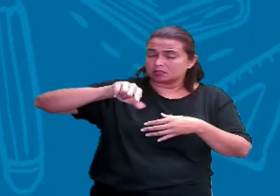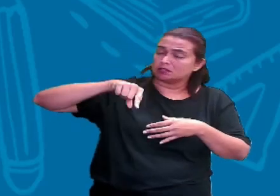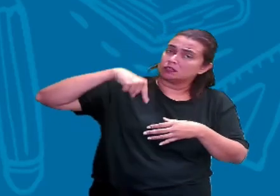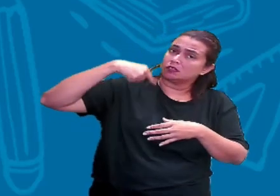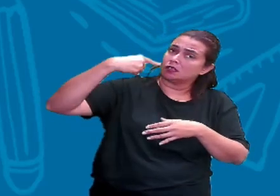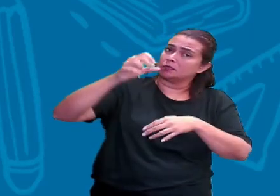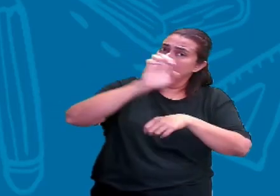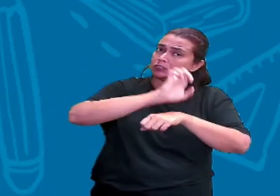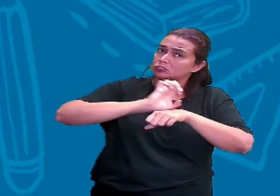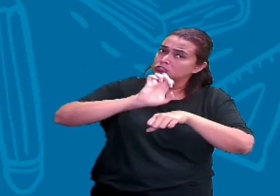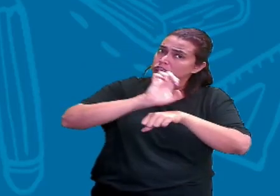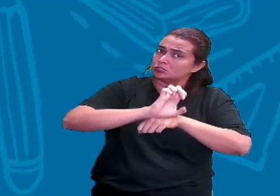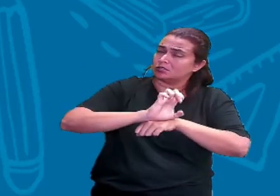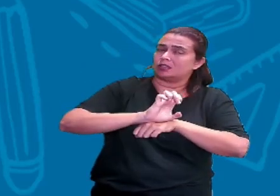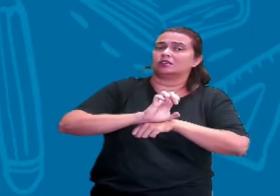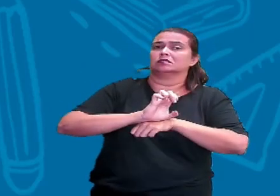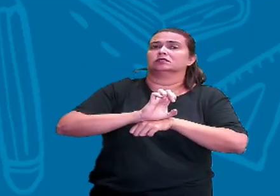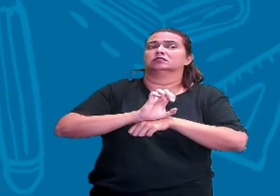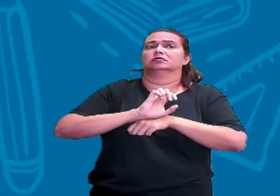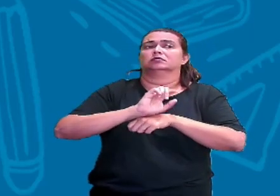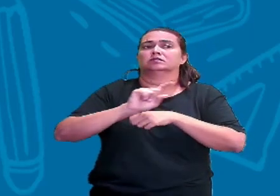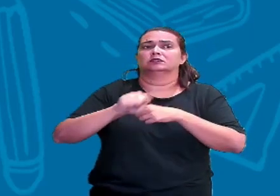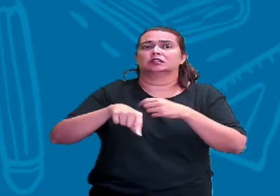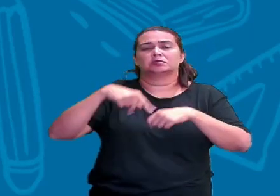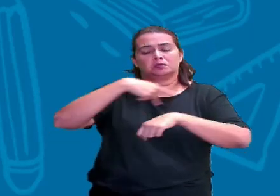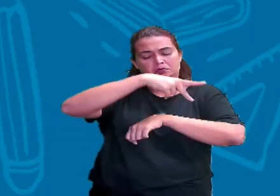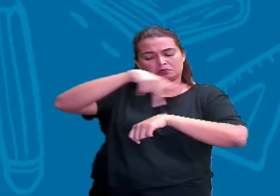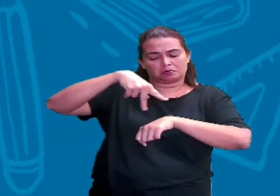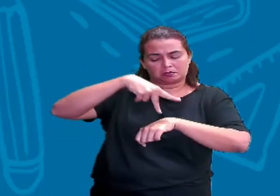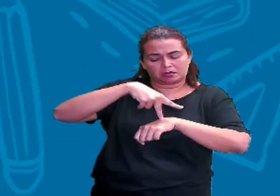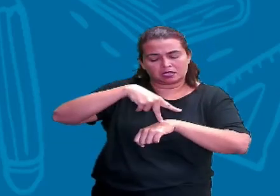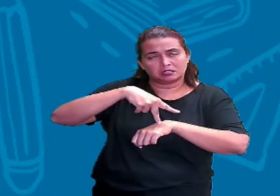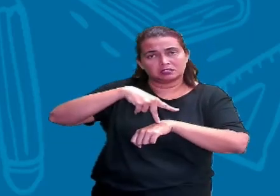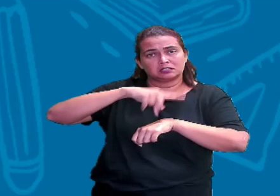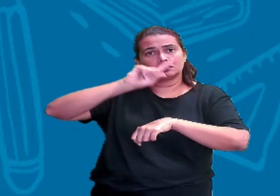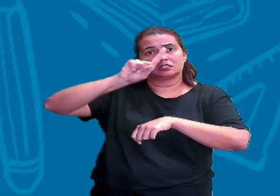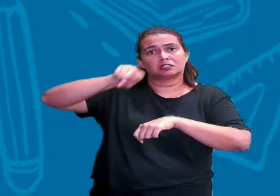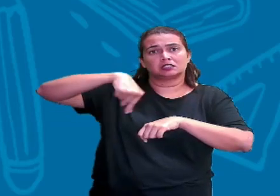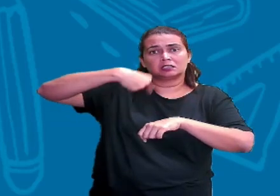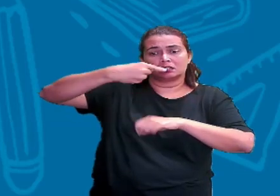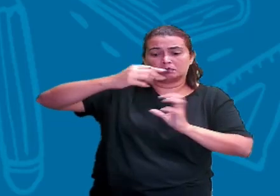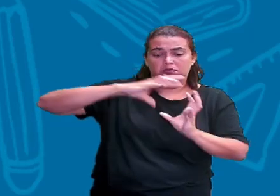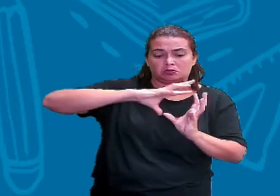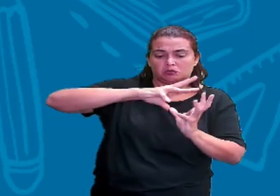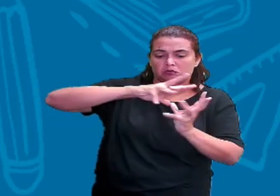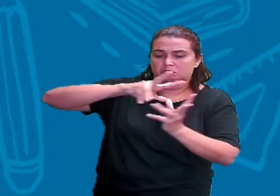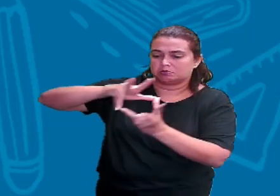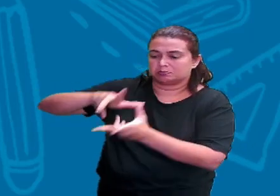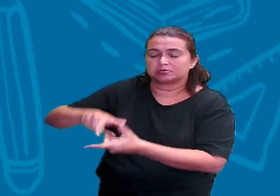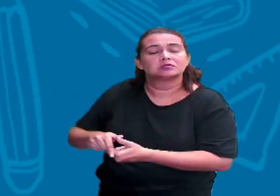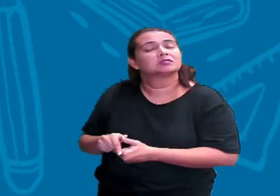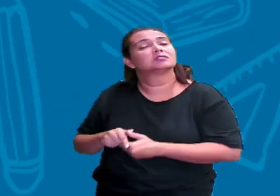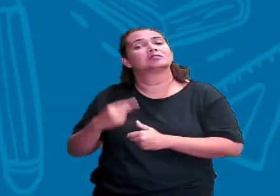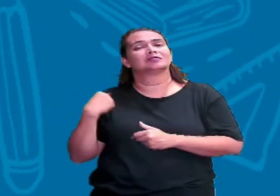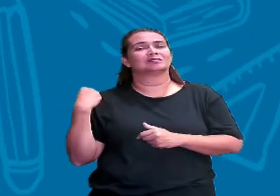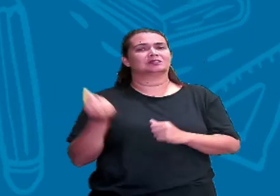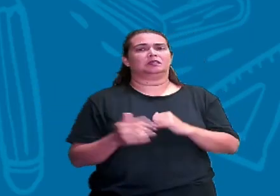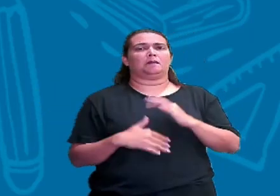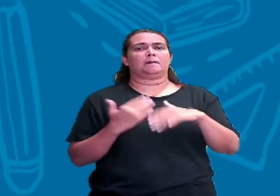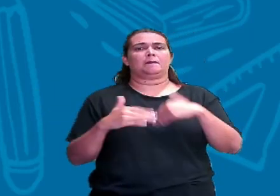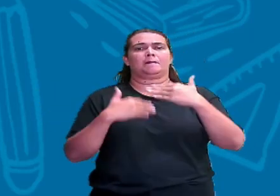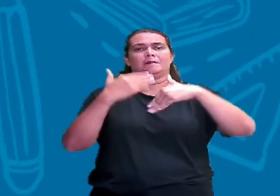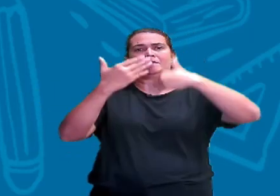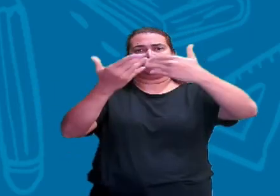vem o estado, vem o país e assim o restante do mundo, e assim a gente vai evoluindo,